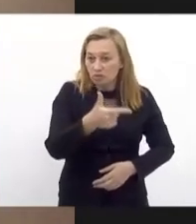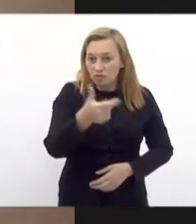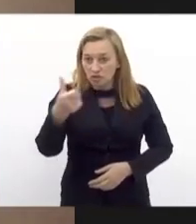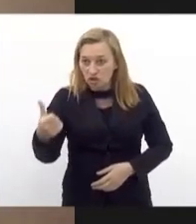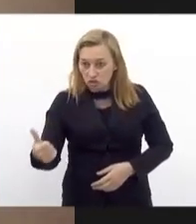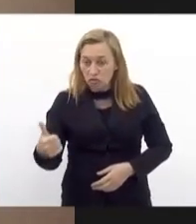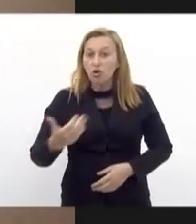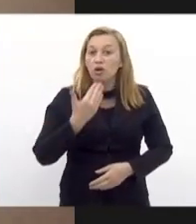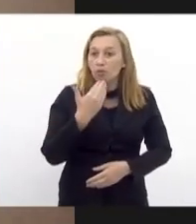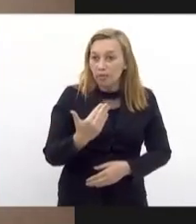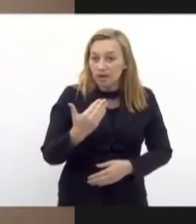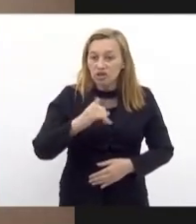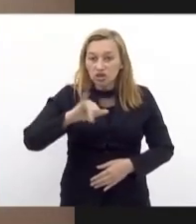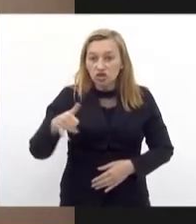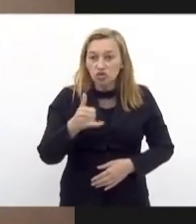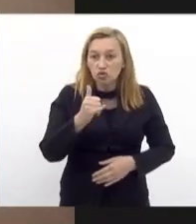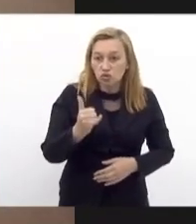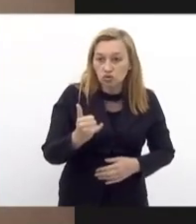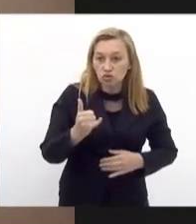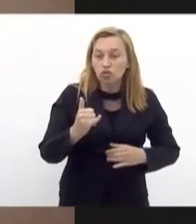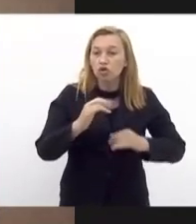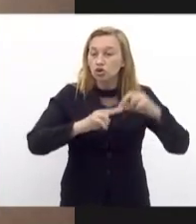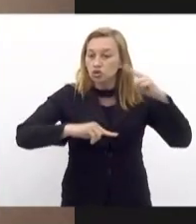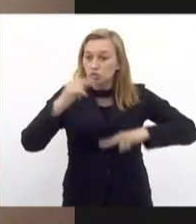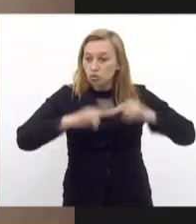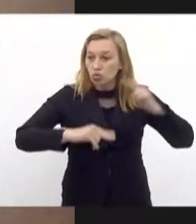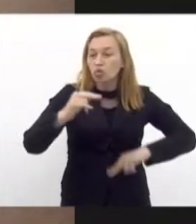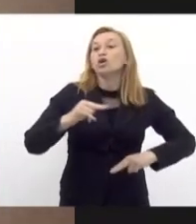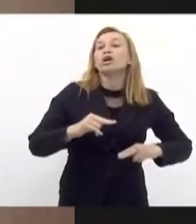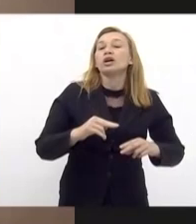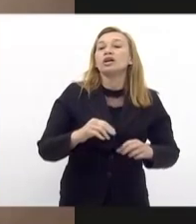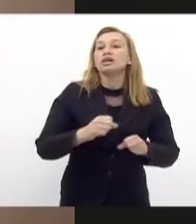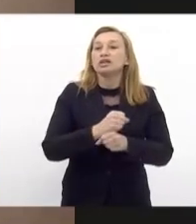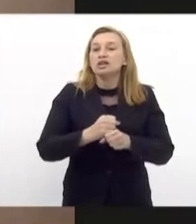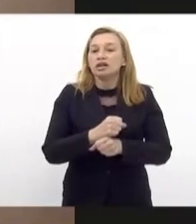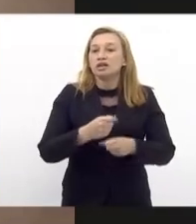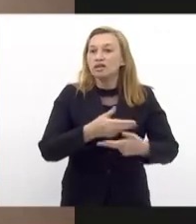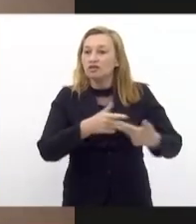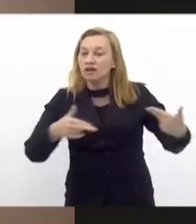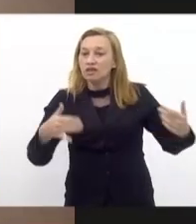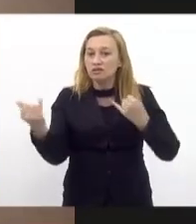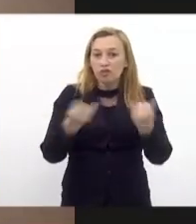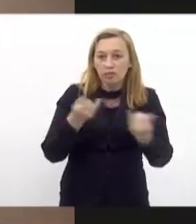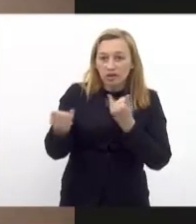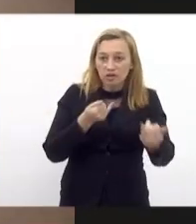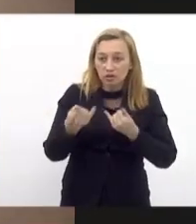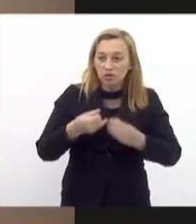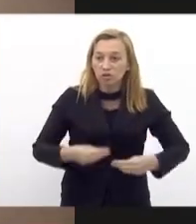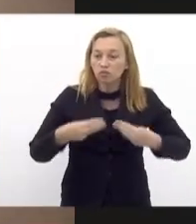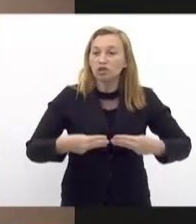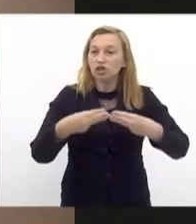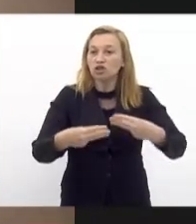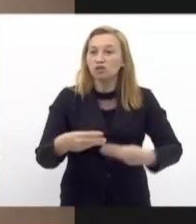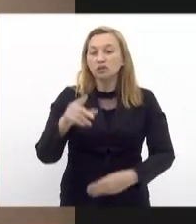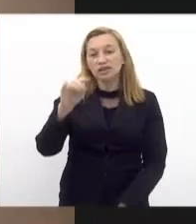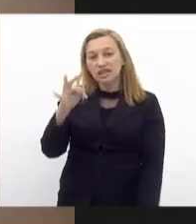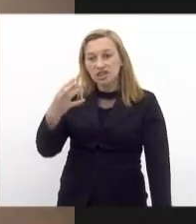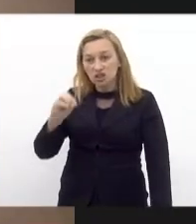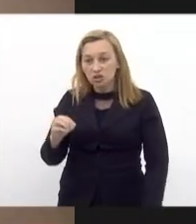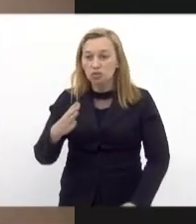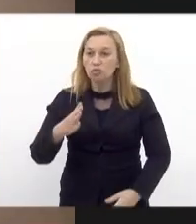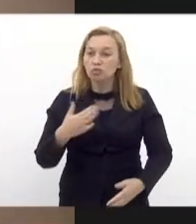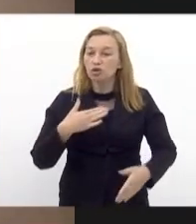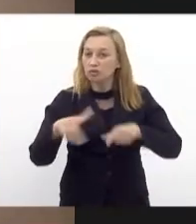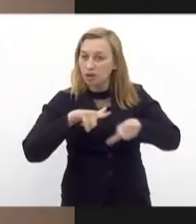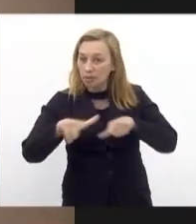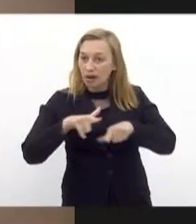em junho desse ano, diversas informações ao ministro Tarcísio. Eu tenho conversado com o ministro Tarcísio, é meu papel, né,